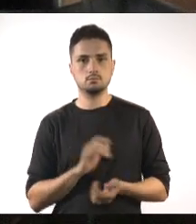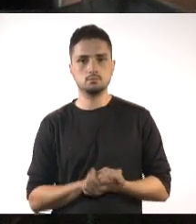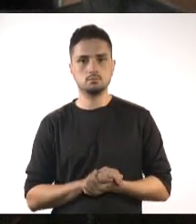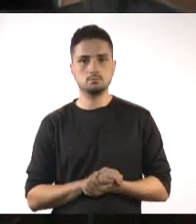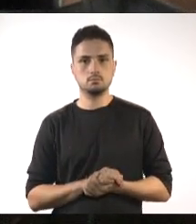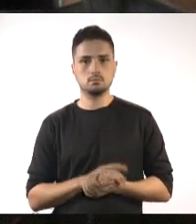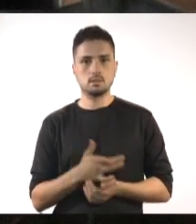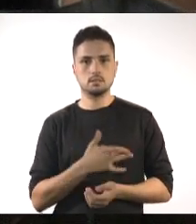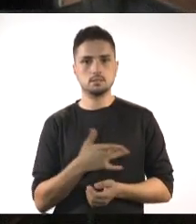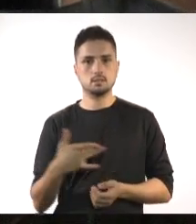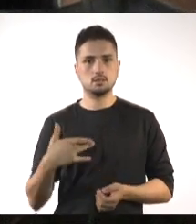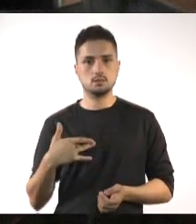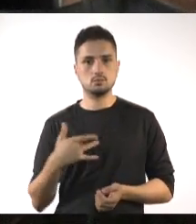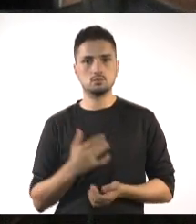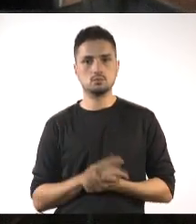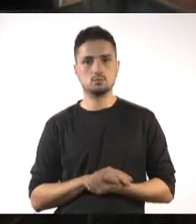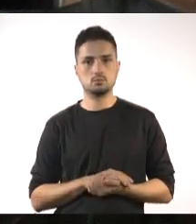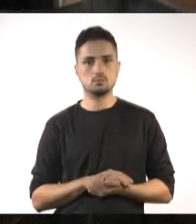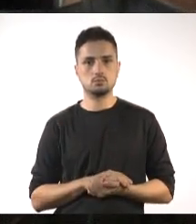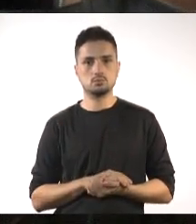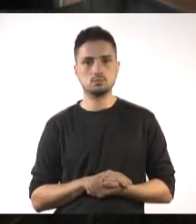a saúde está